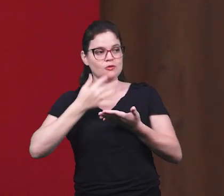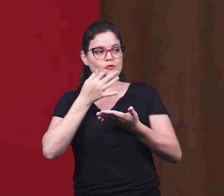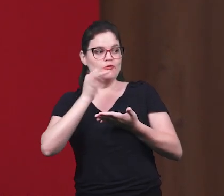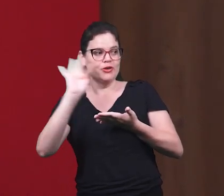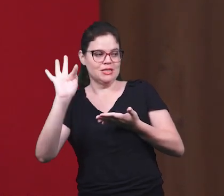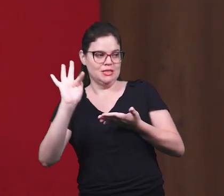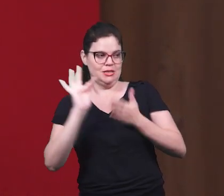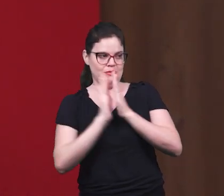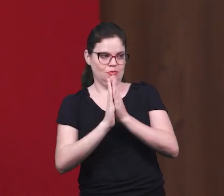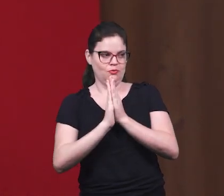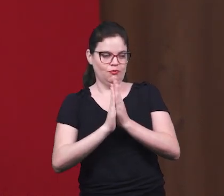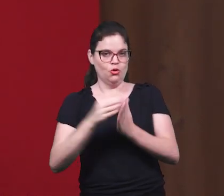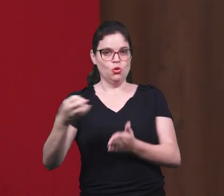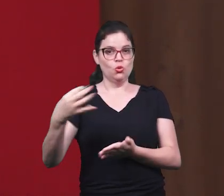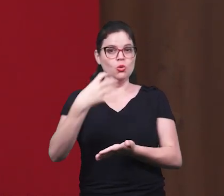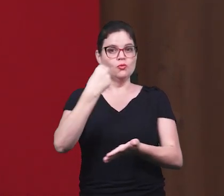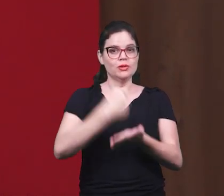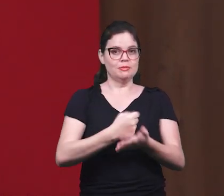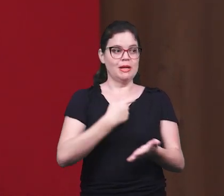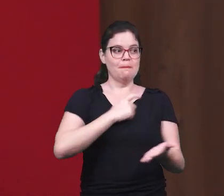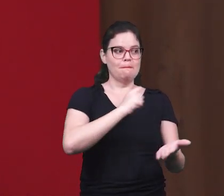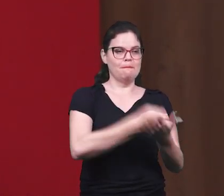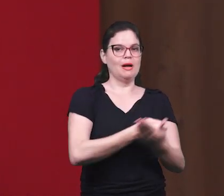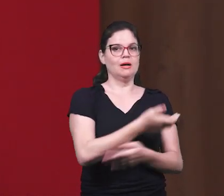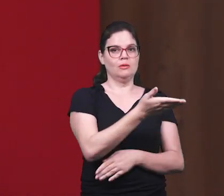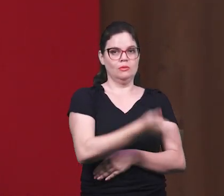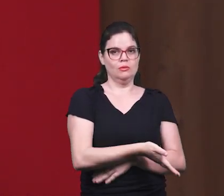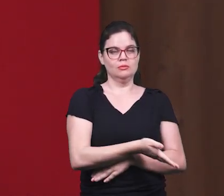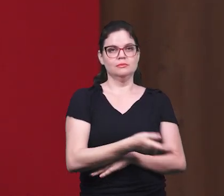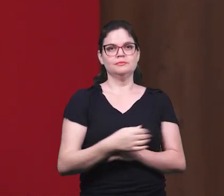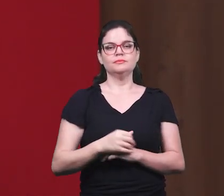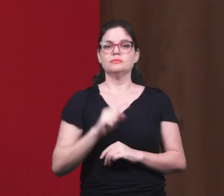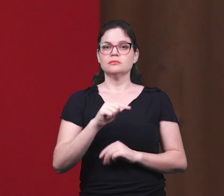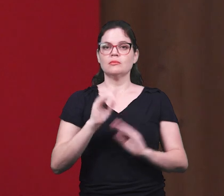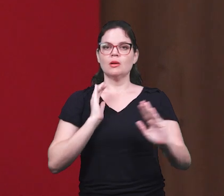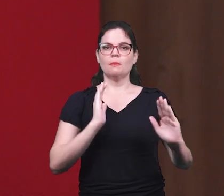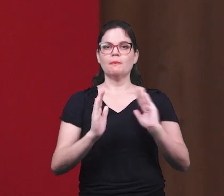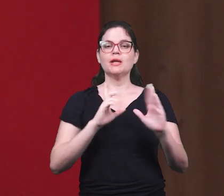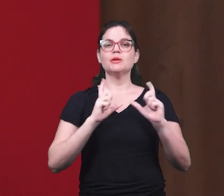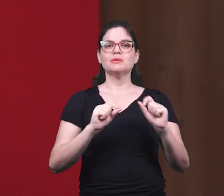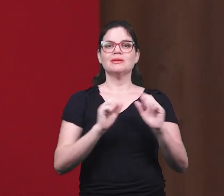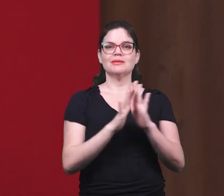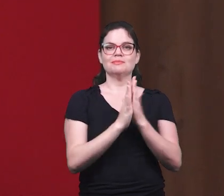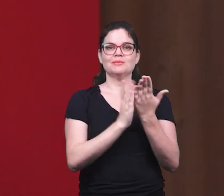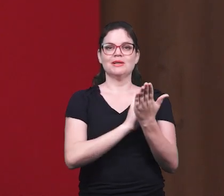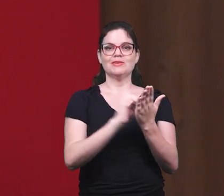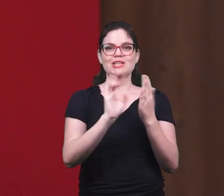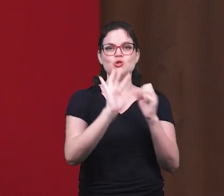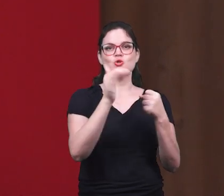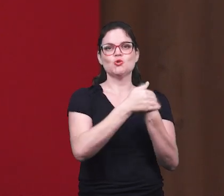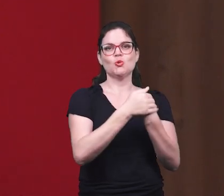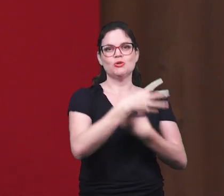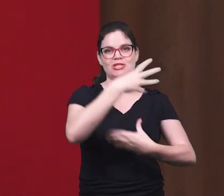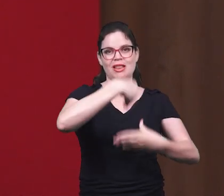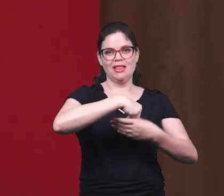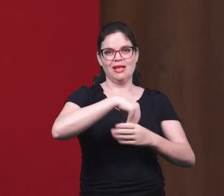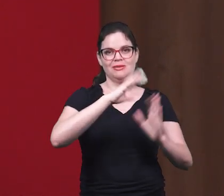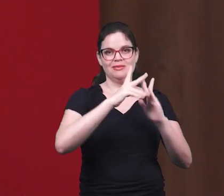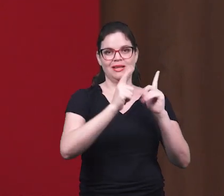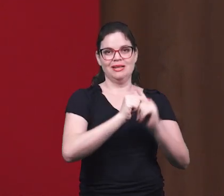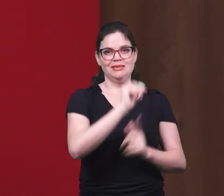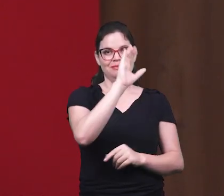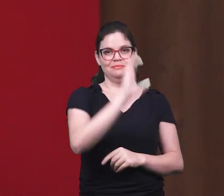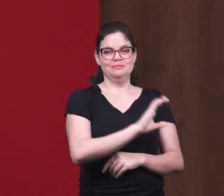francês provincial, o Novo Testamento. Então nós podemos dizer assim que num período que a Bíblia ela estava